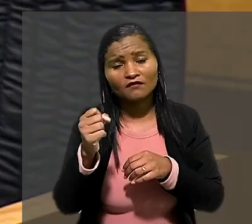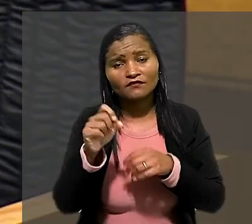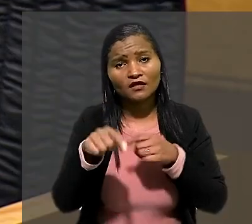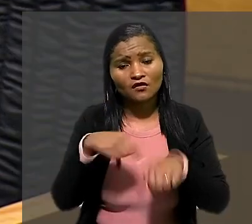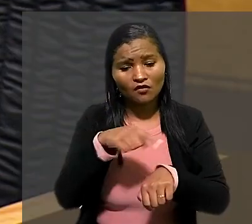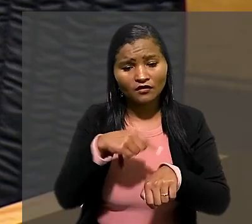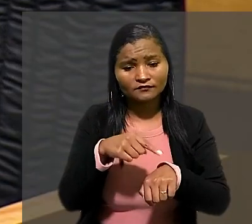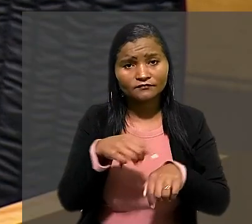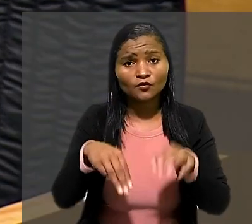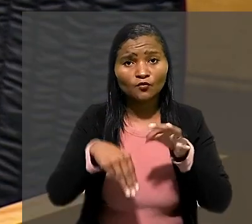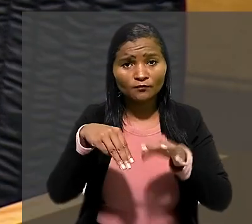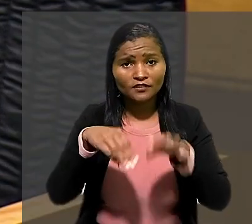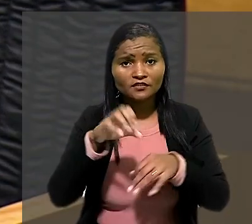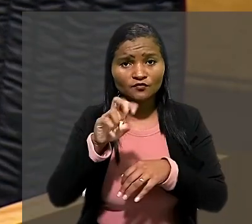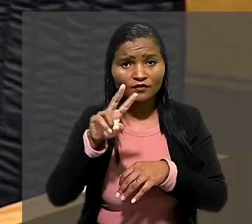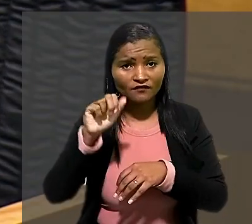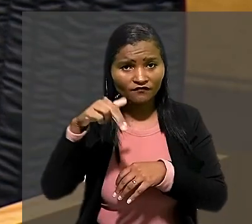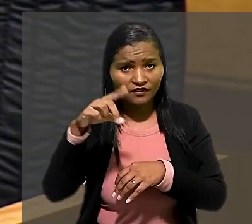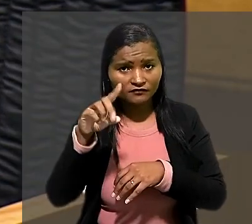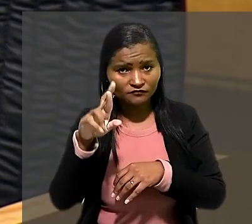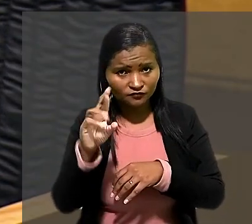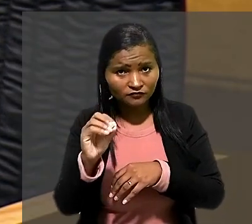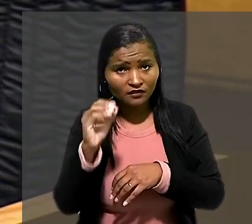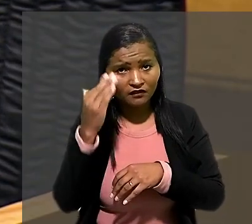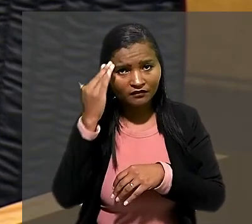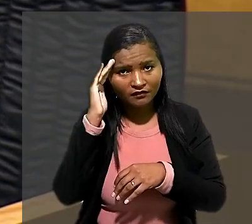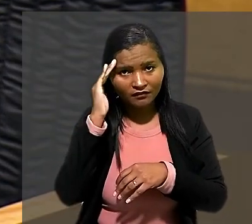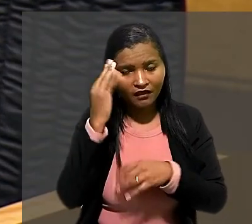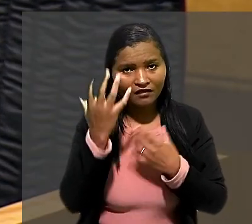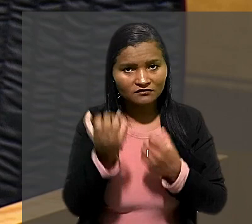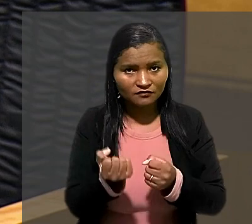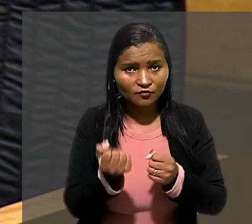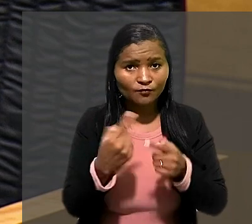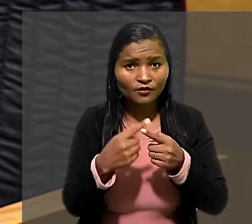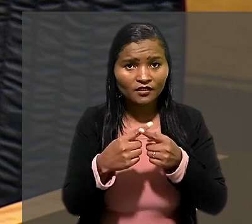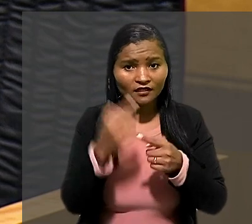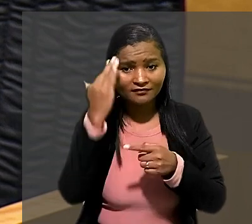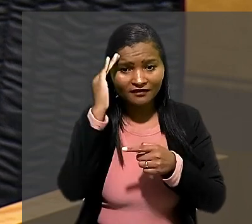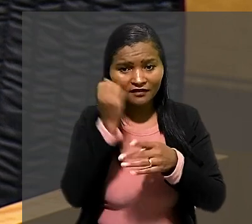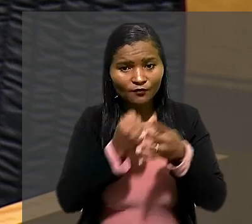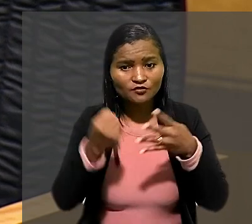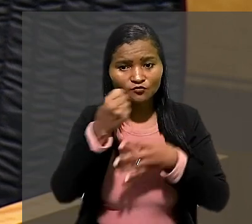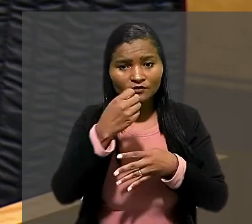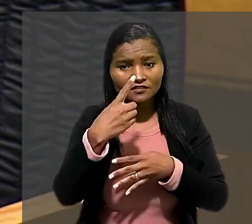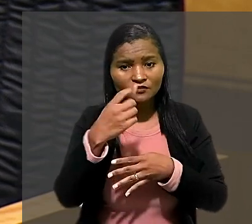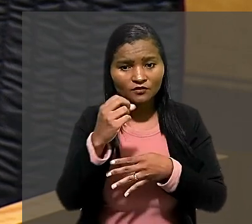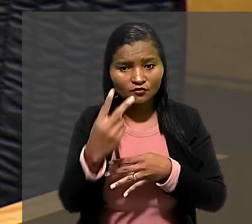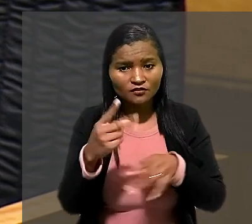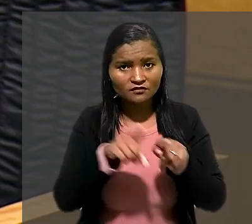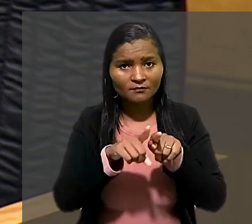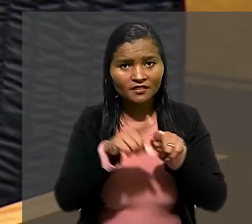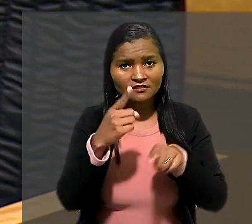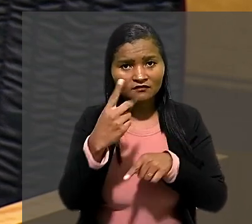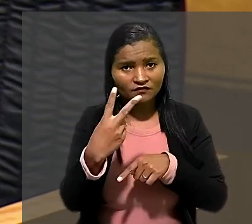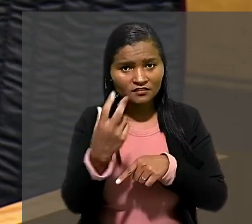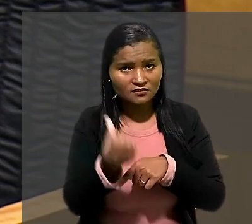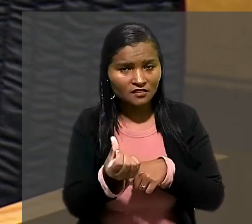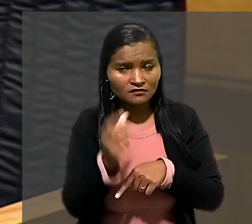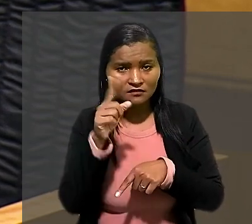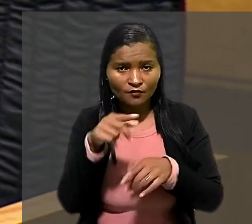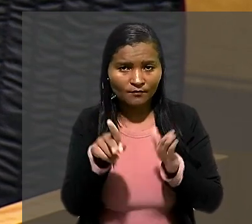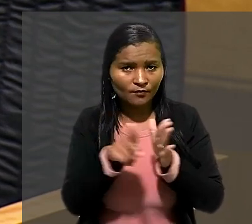O ministro Evandro Valadão acompanhou o relator por entender que as súmulas 102 e 126 não